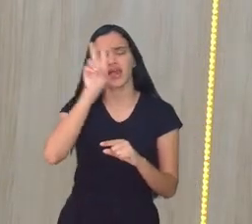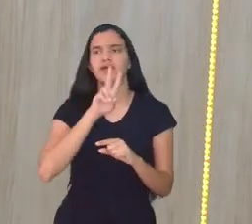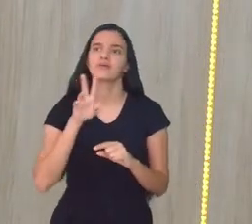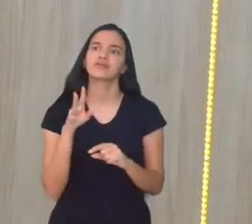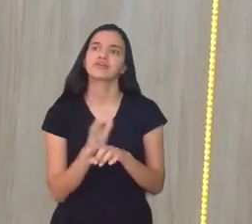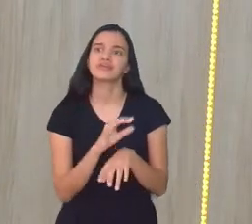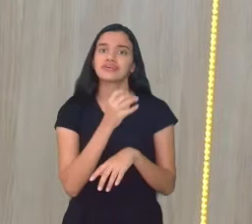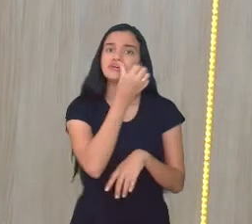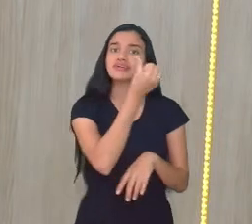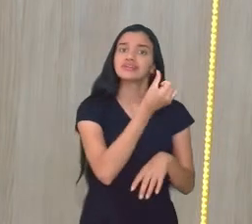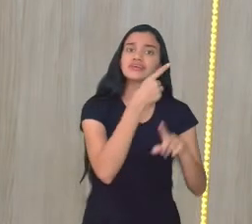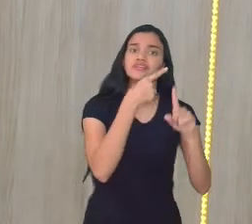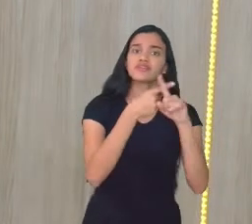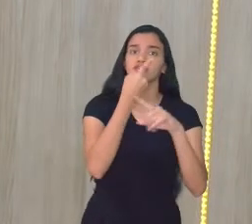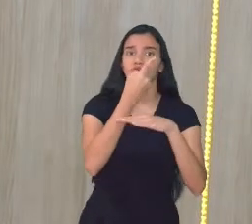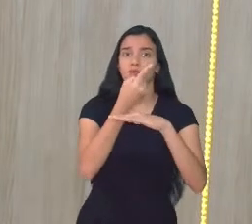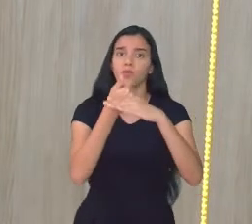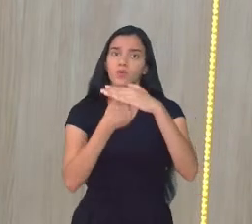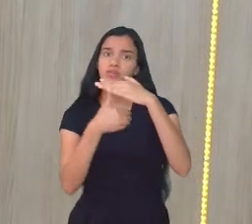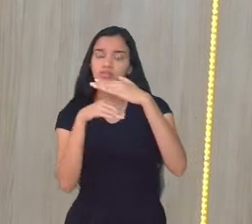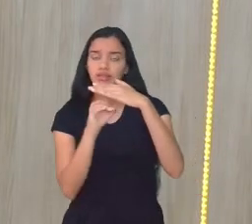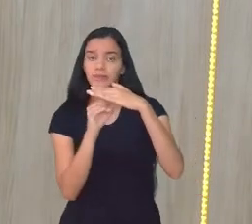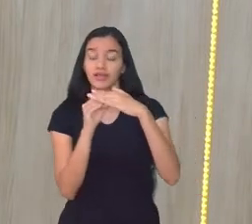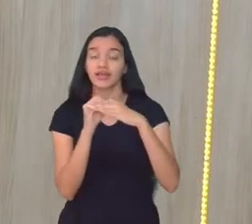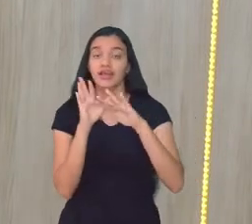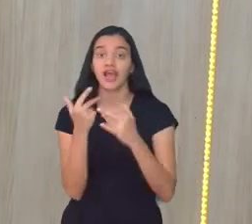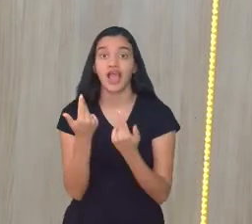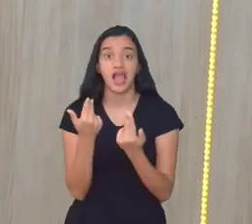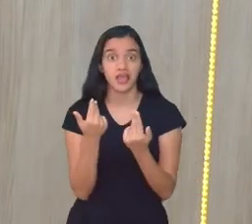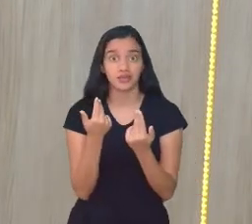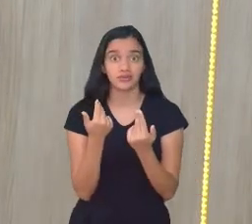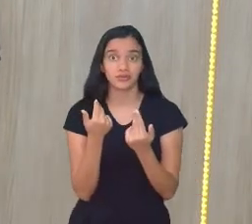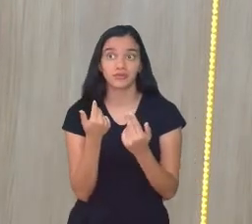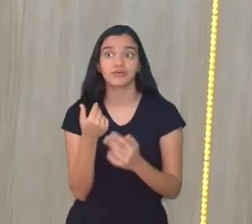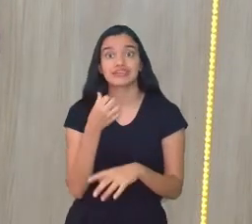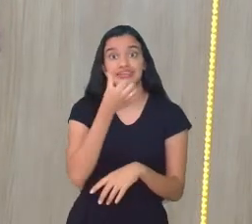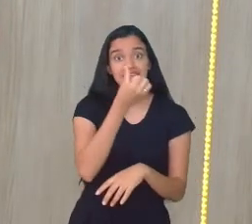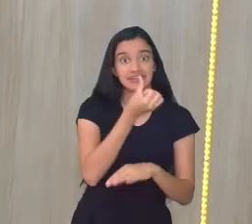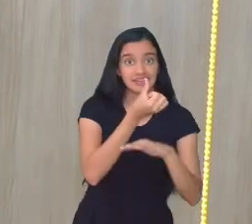que 6 vezes 1 décimo é igual a 6 dividido por 10.